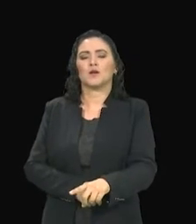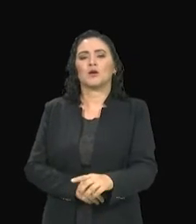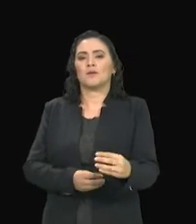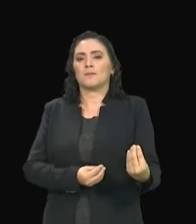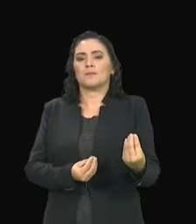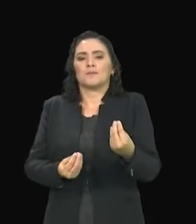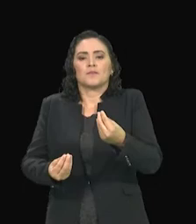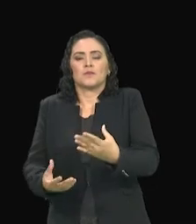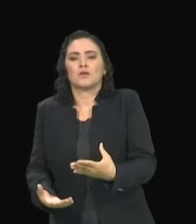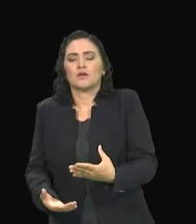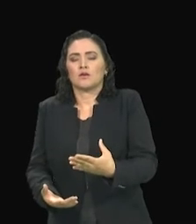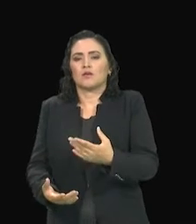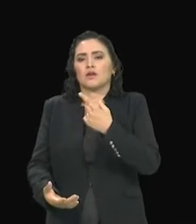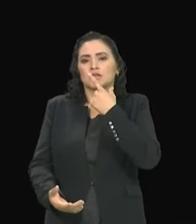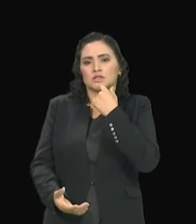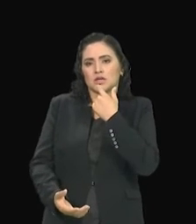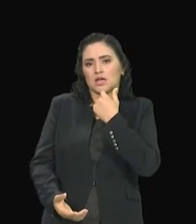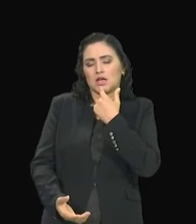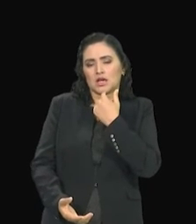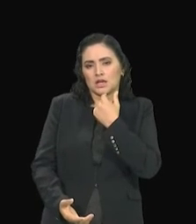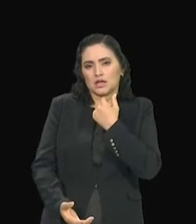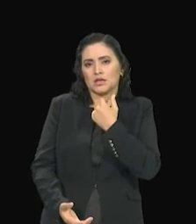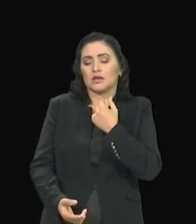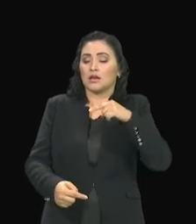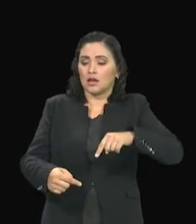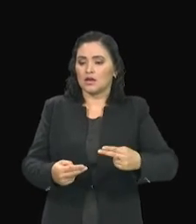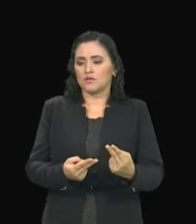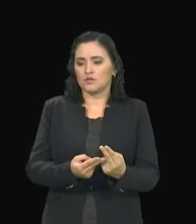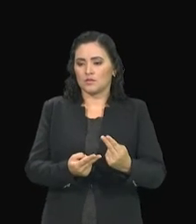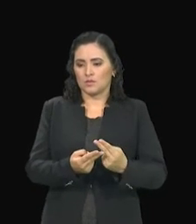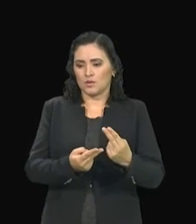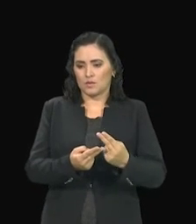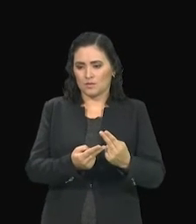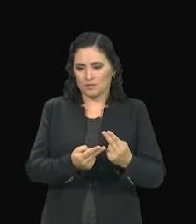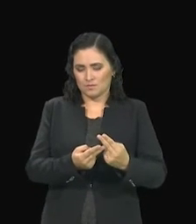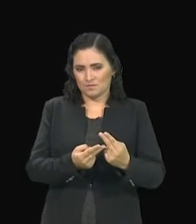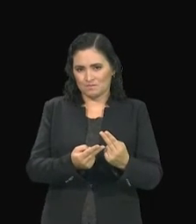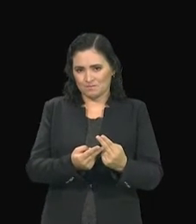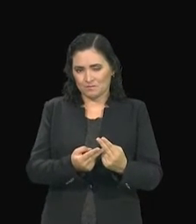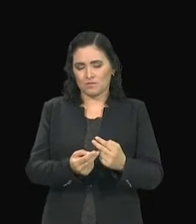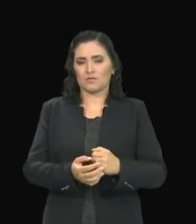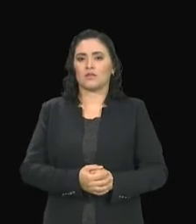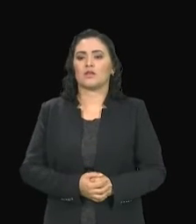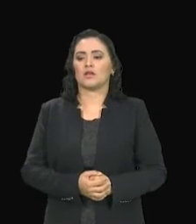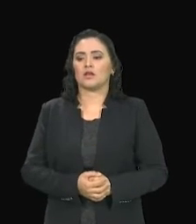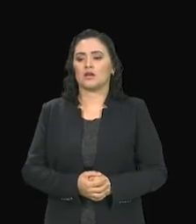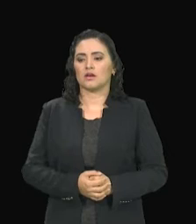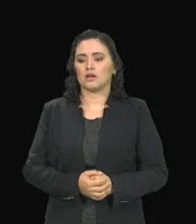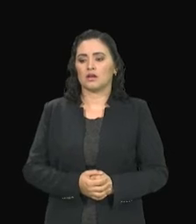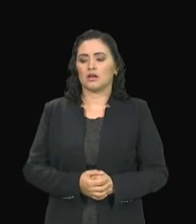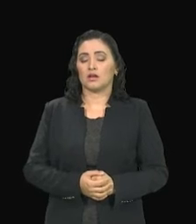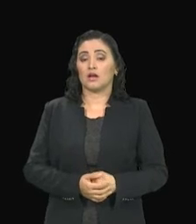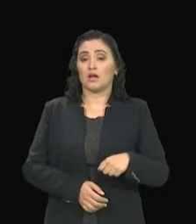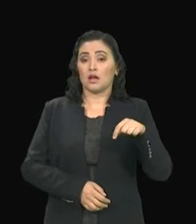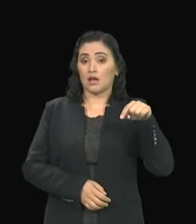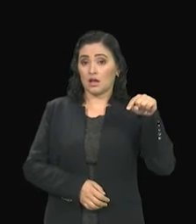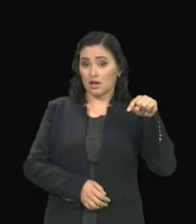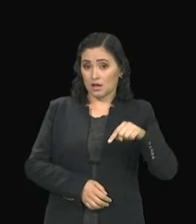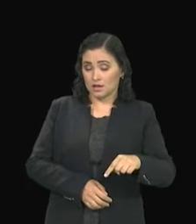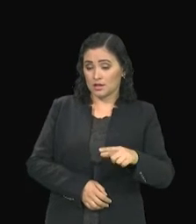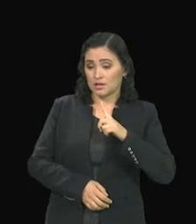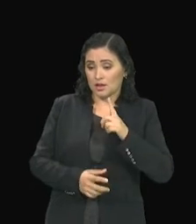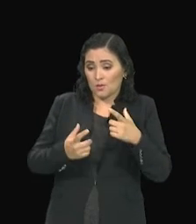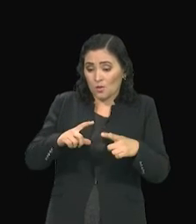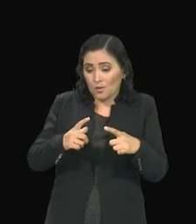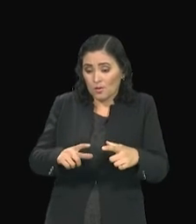posto, mas ele coleta ou de Caxias ou recebia já pronto de Teresina.